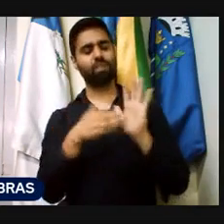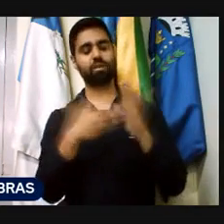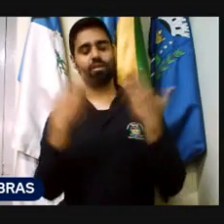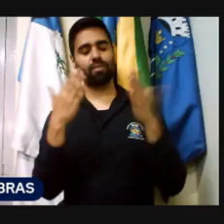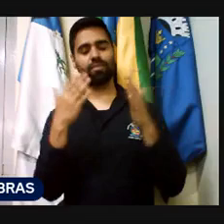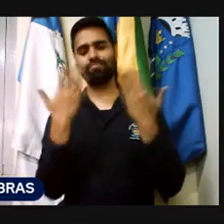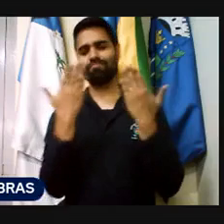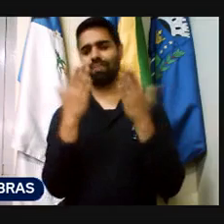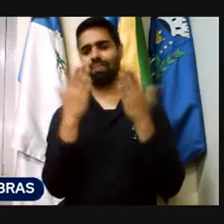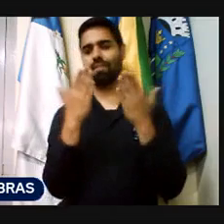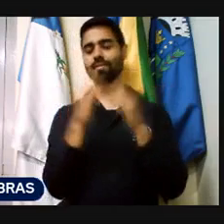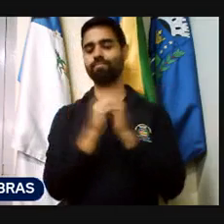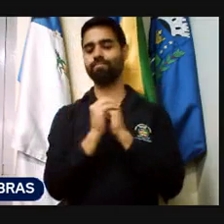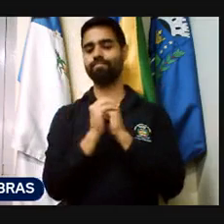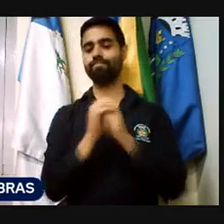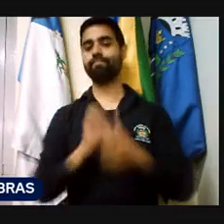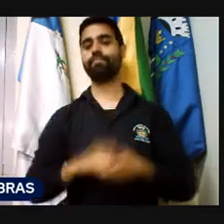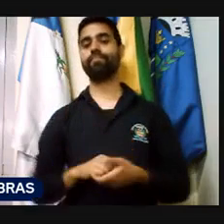aplauso.